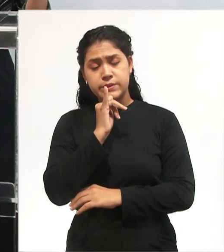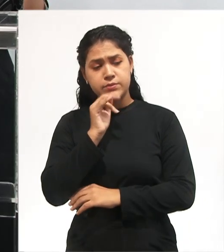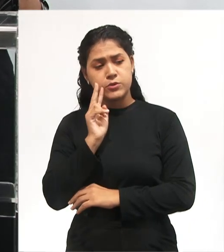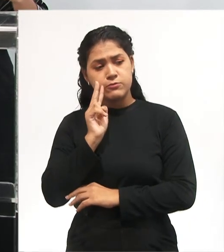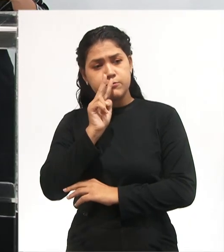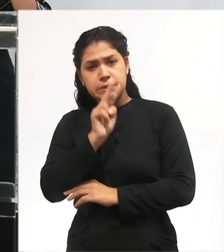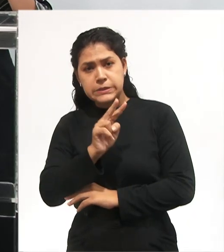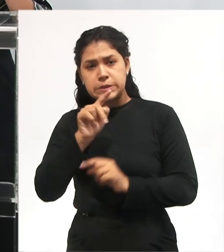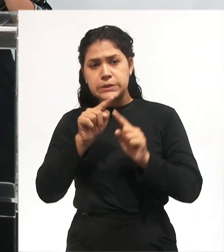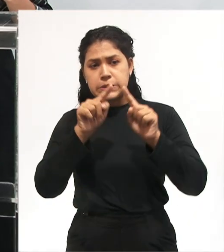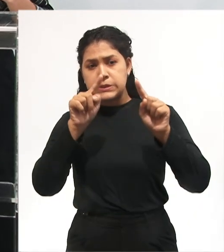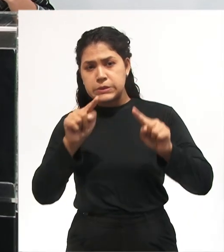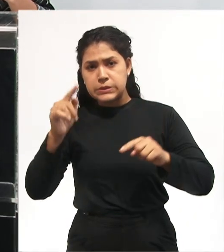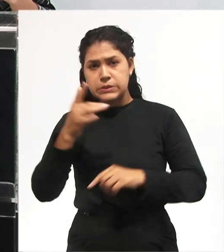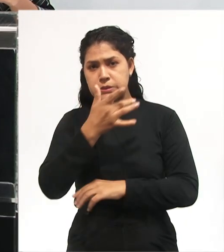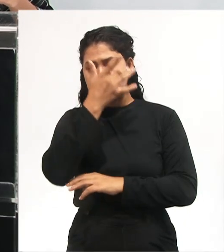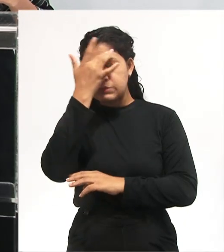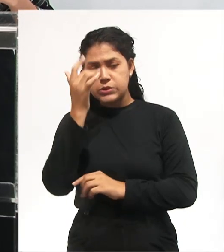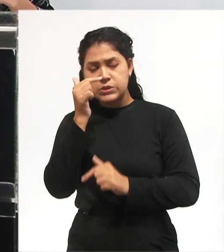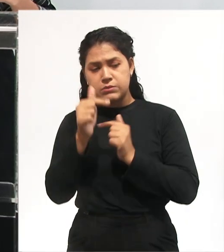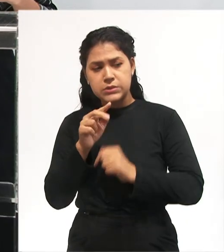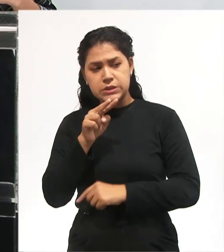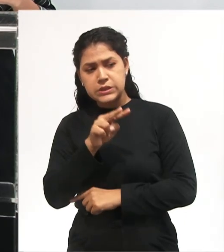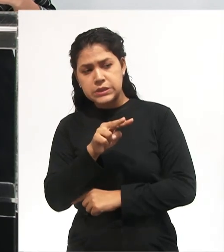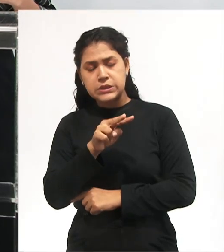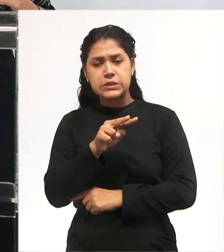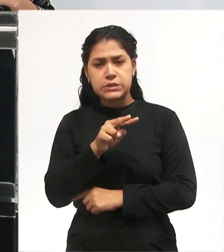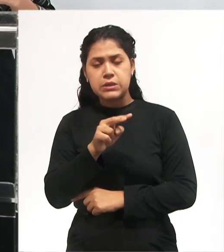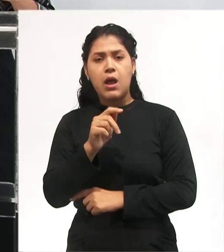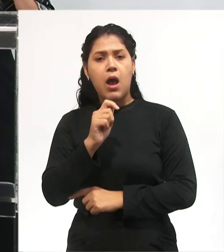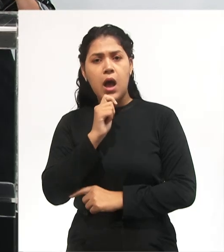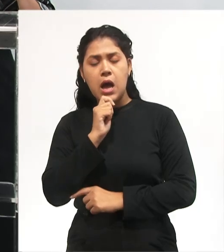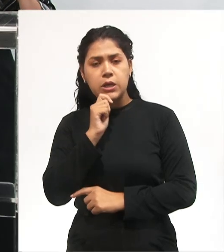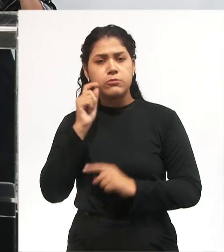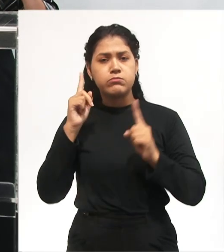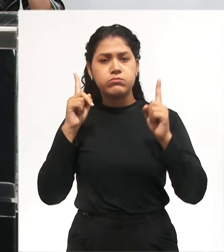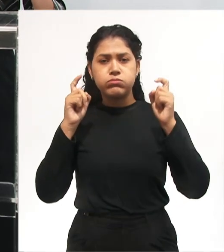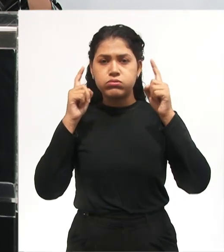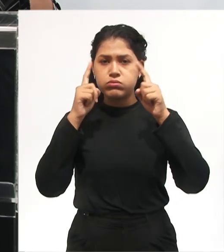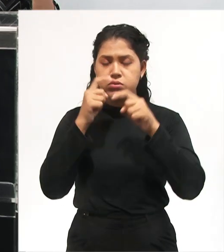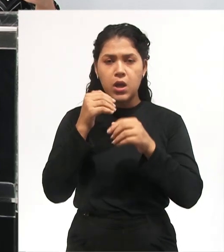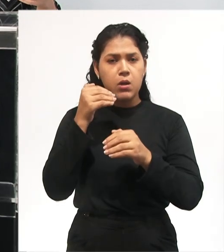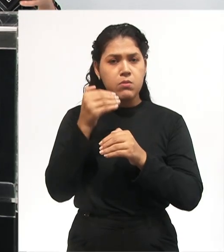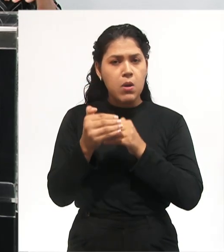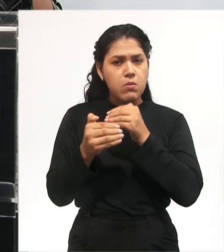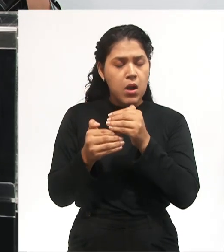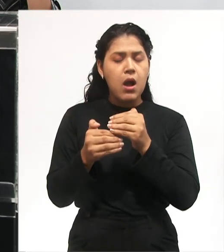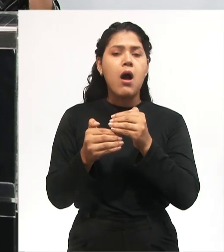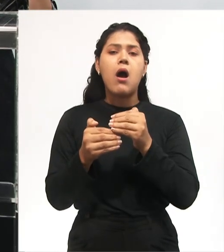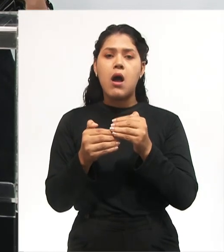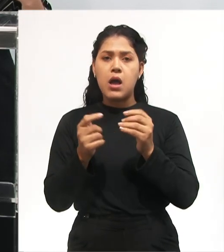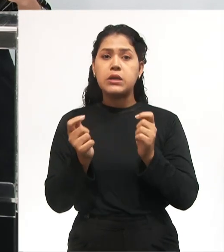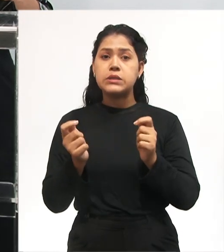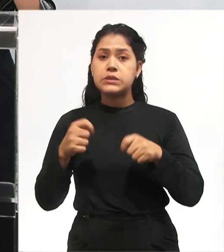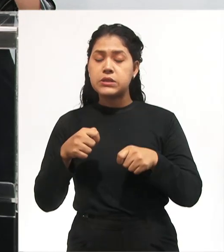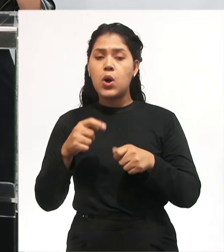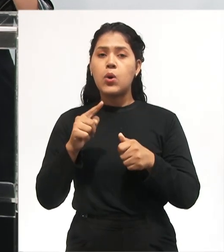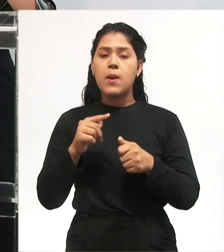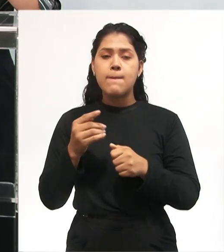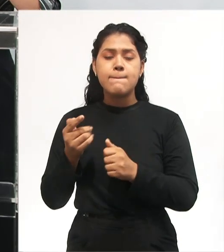de compreender alguma situação, a gente então faz o quê? Um estudo